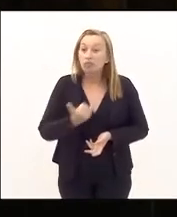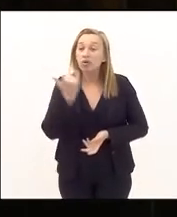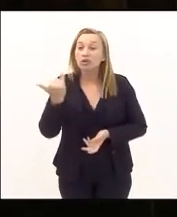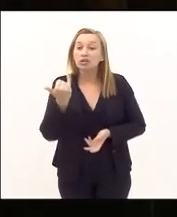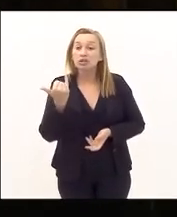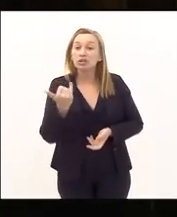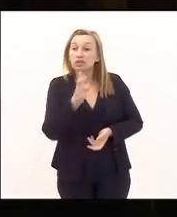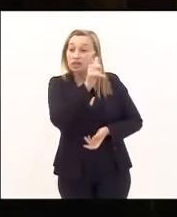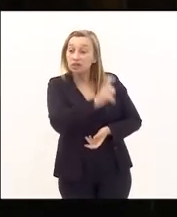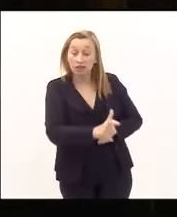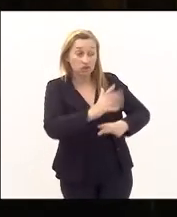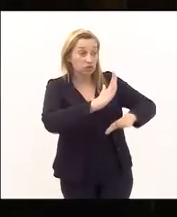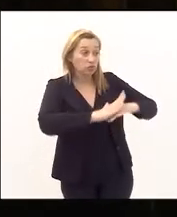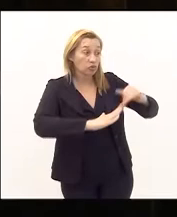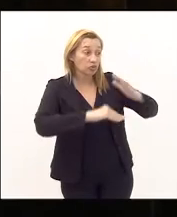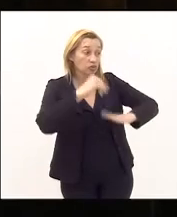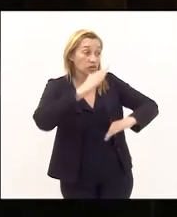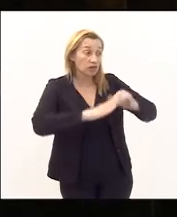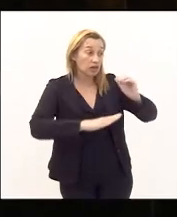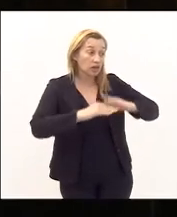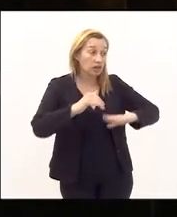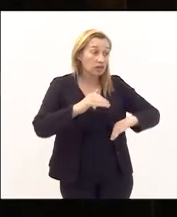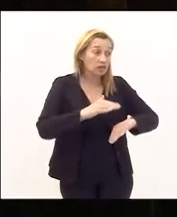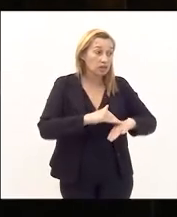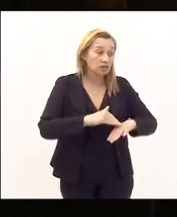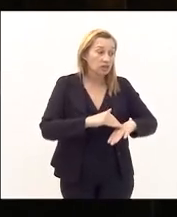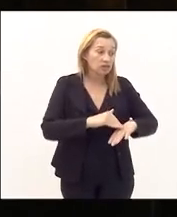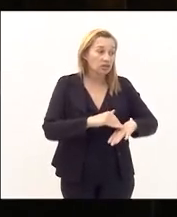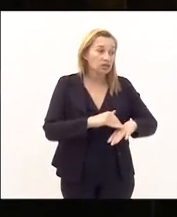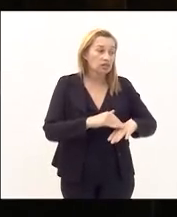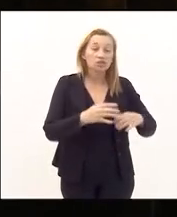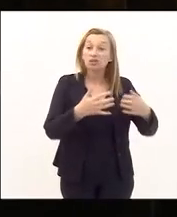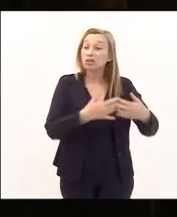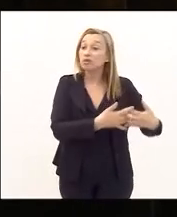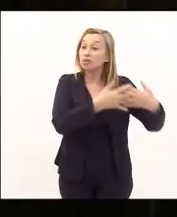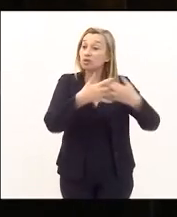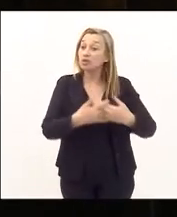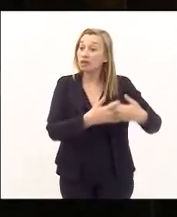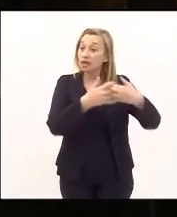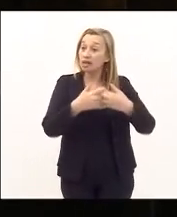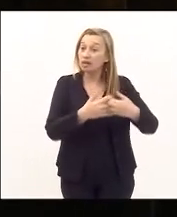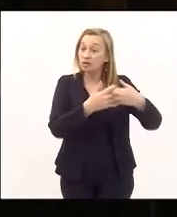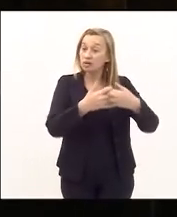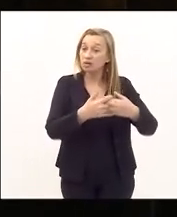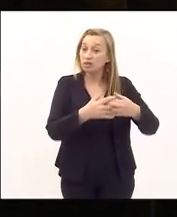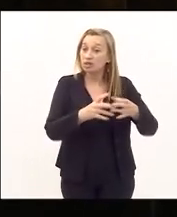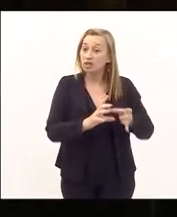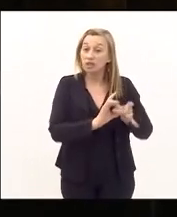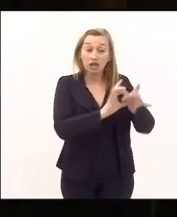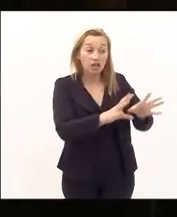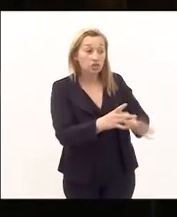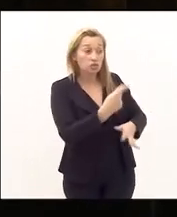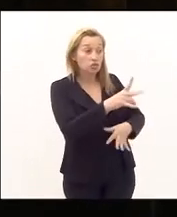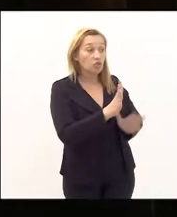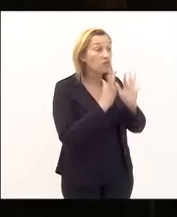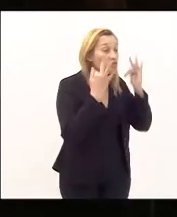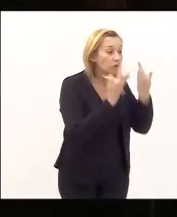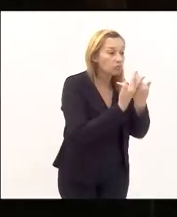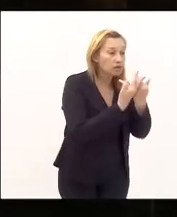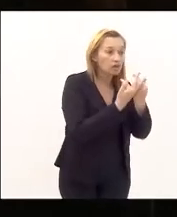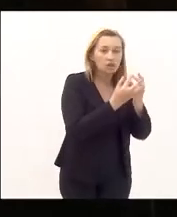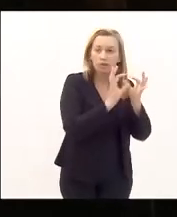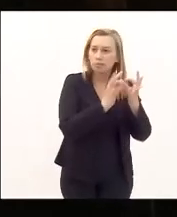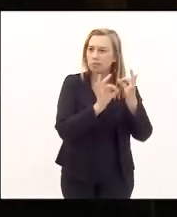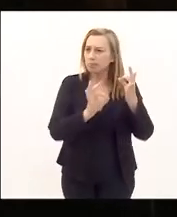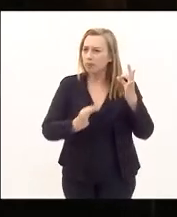de abastecimento das cidades brasileiras, além do fato de que deixam suas famílias por longos períodos,